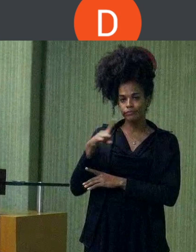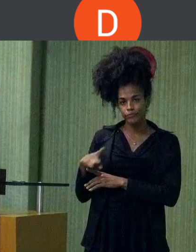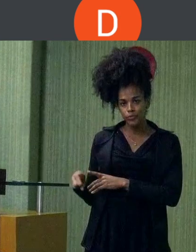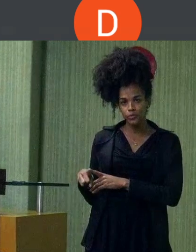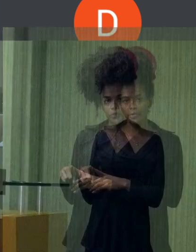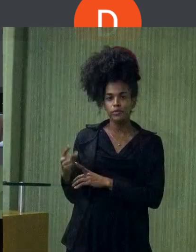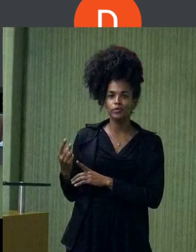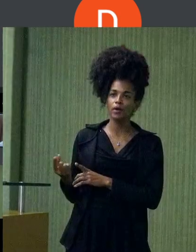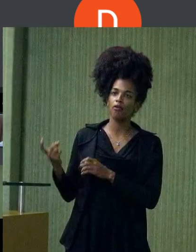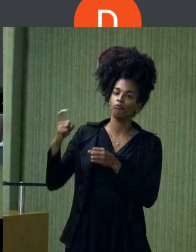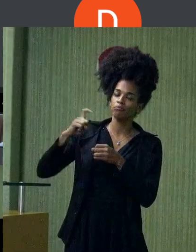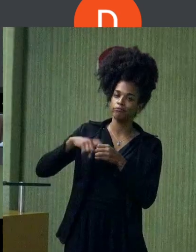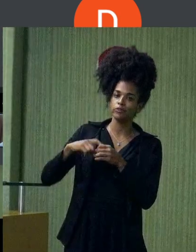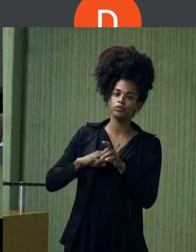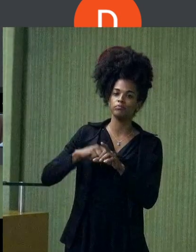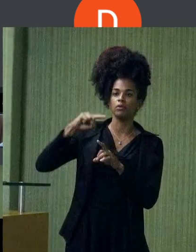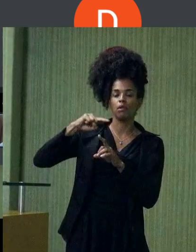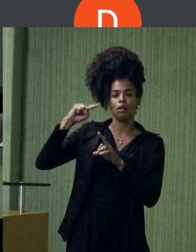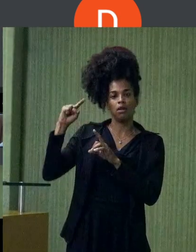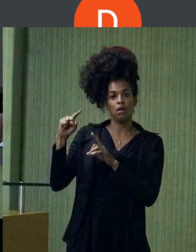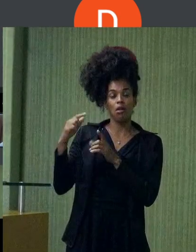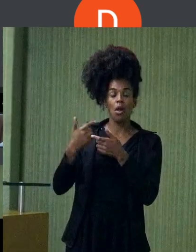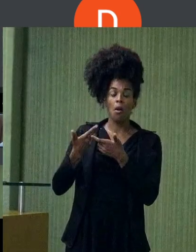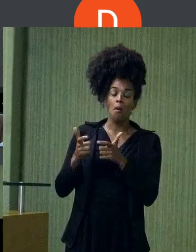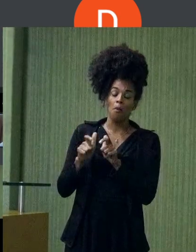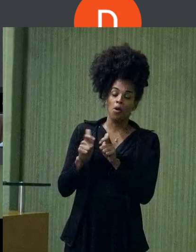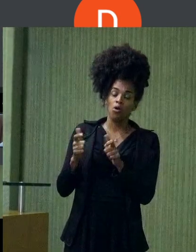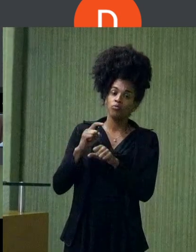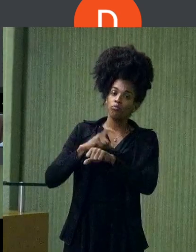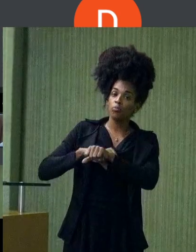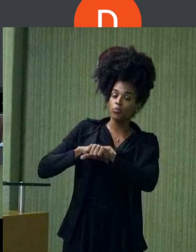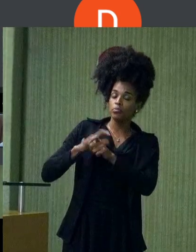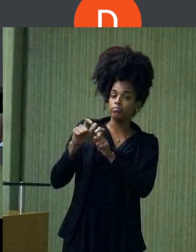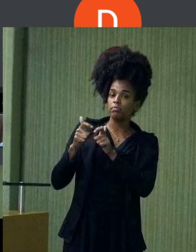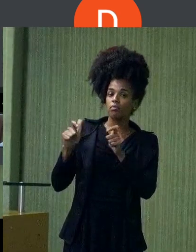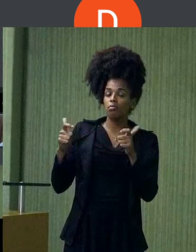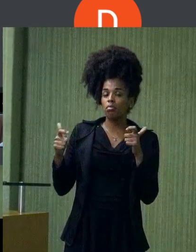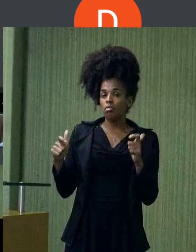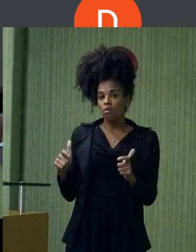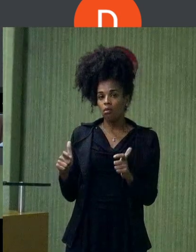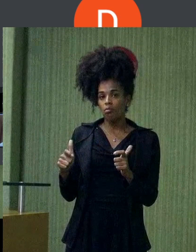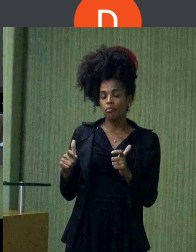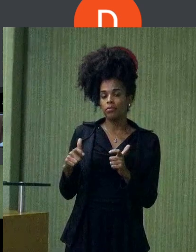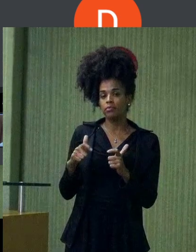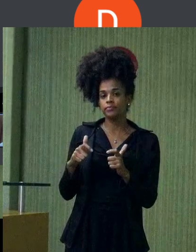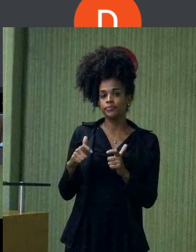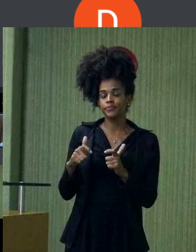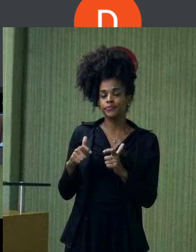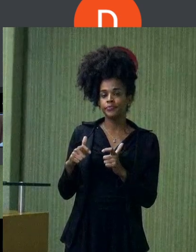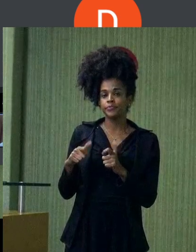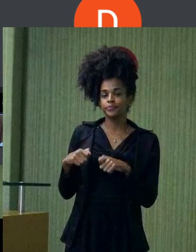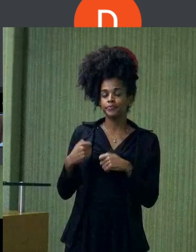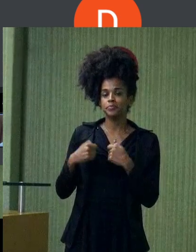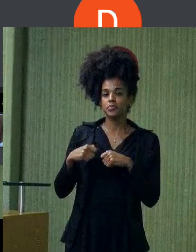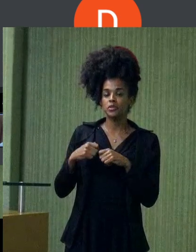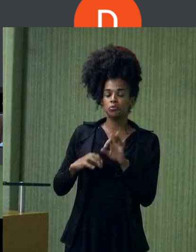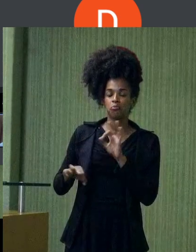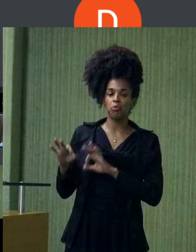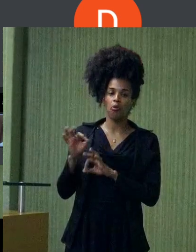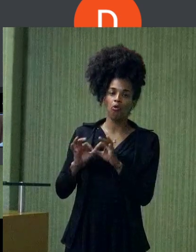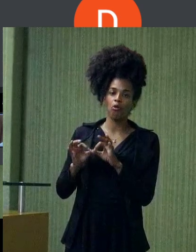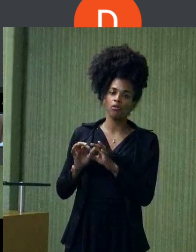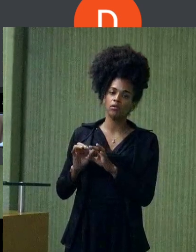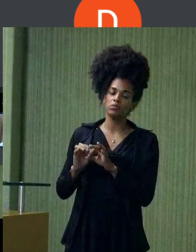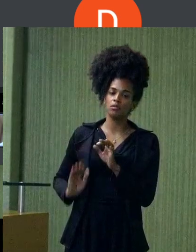então dse o prazo aí para a universalização de fato da das crianças de 4 a 5 anos essa